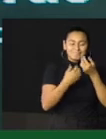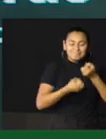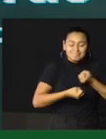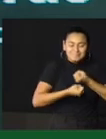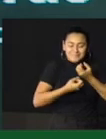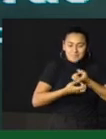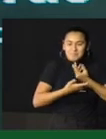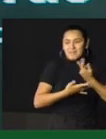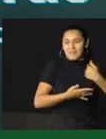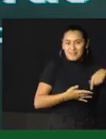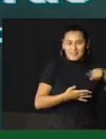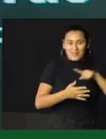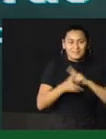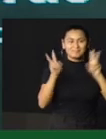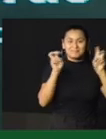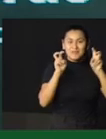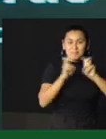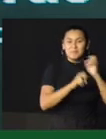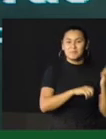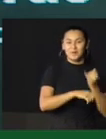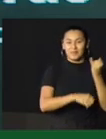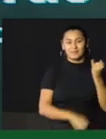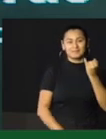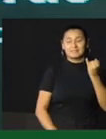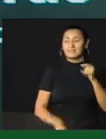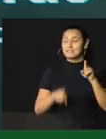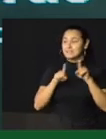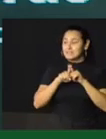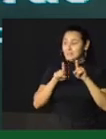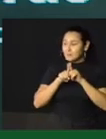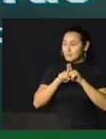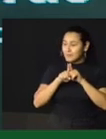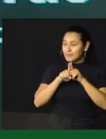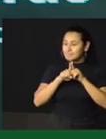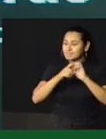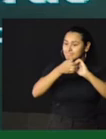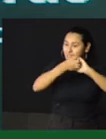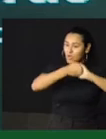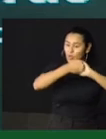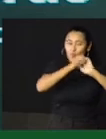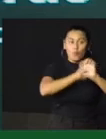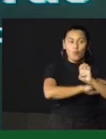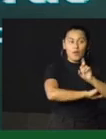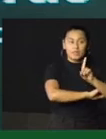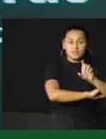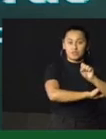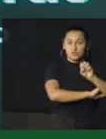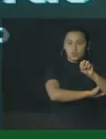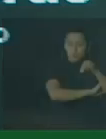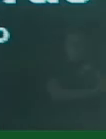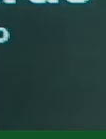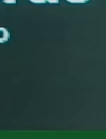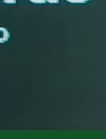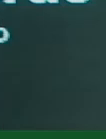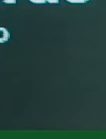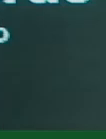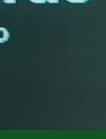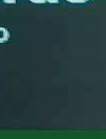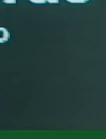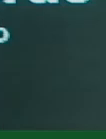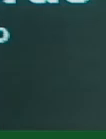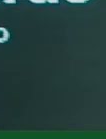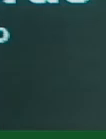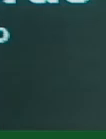nós eh saudar aqui Edson Garcia Ademir também do Banco do Nordeste saudar o